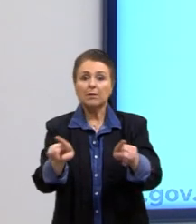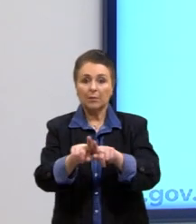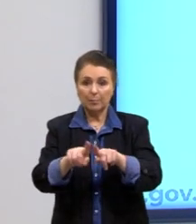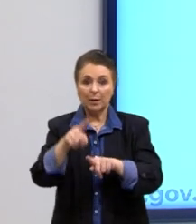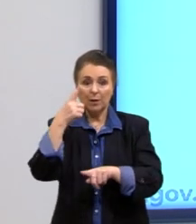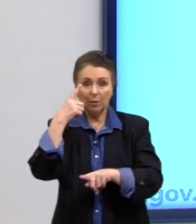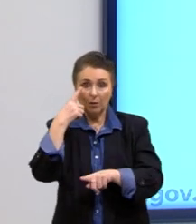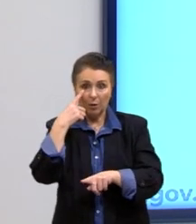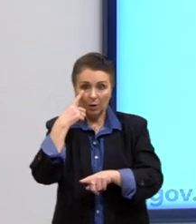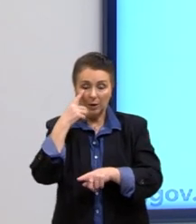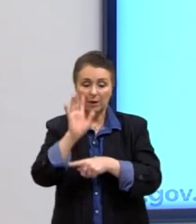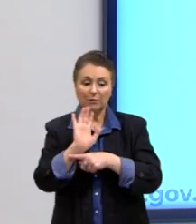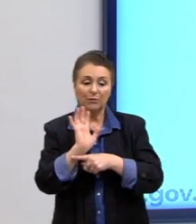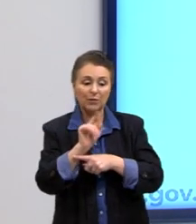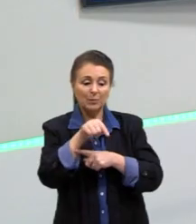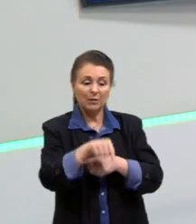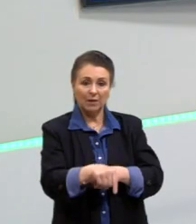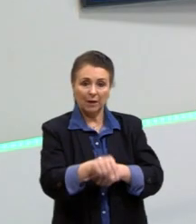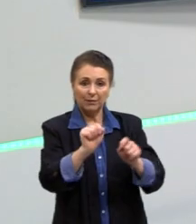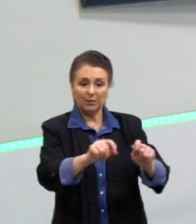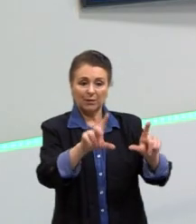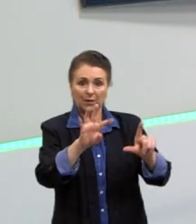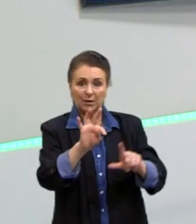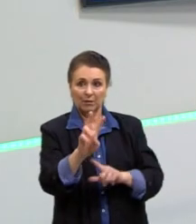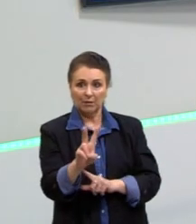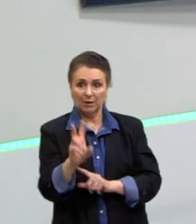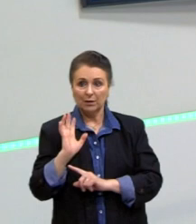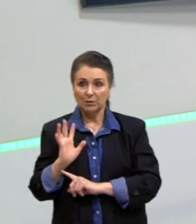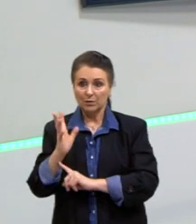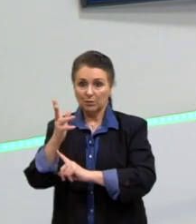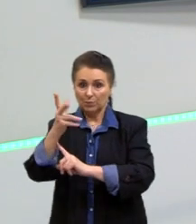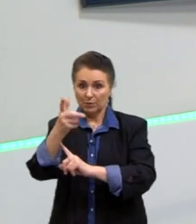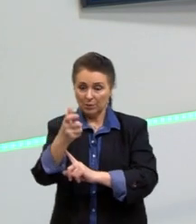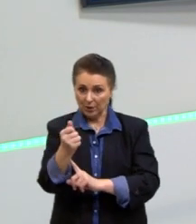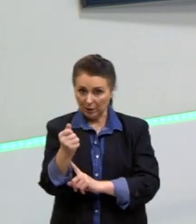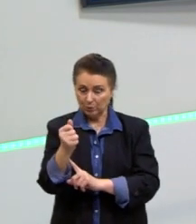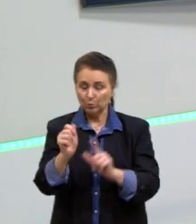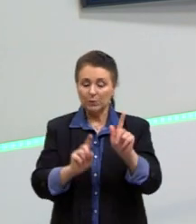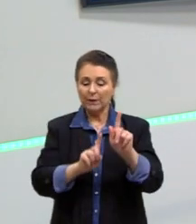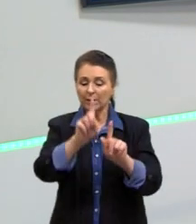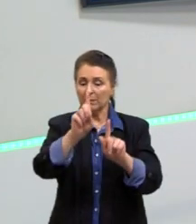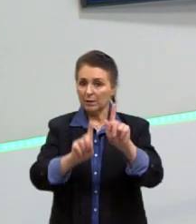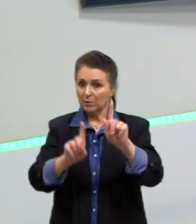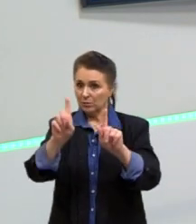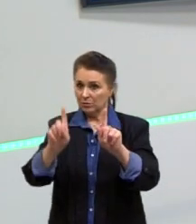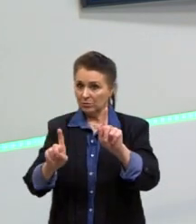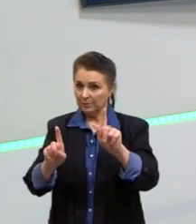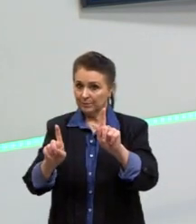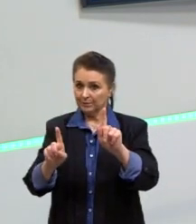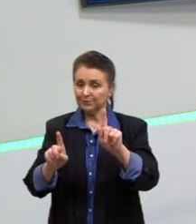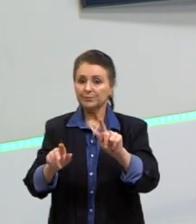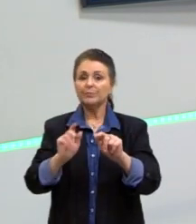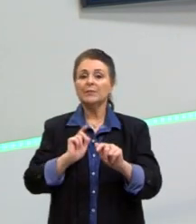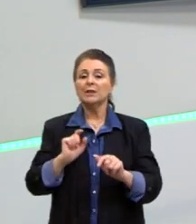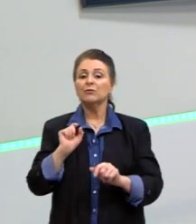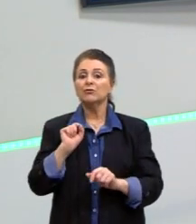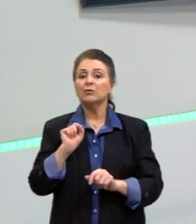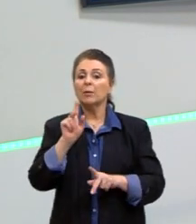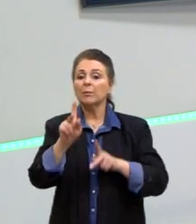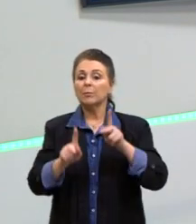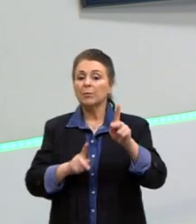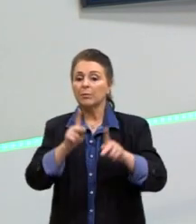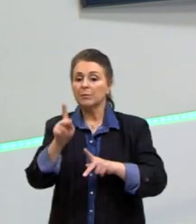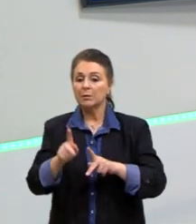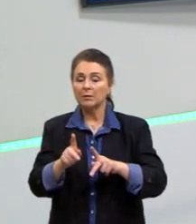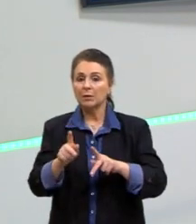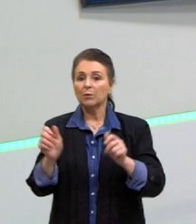na TV. Tá? Então, aqui são dados mais estatísticos sobre a população e o